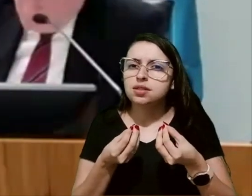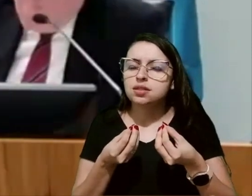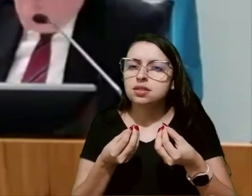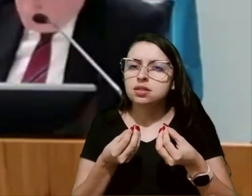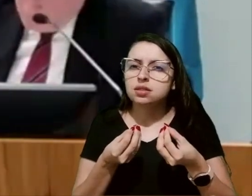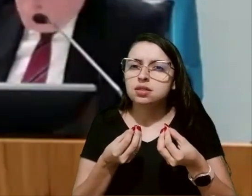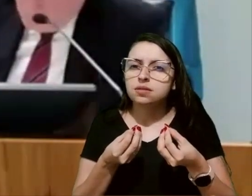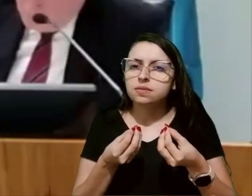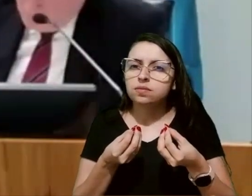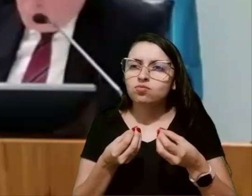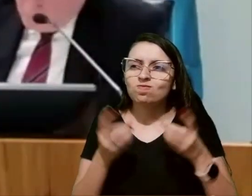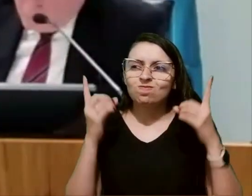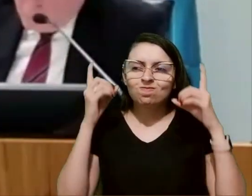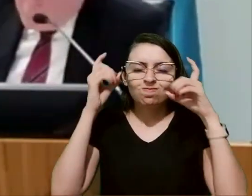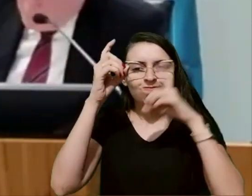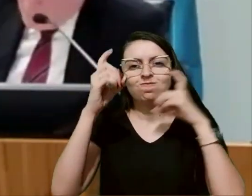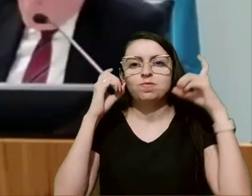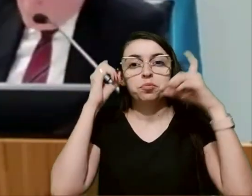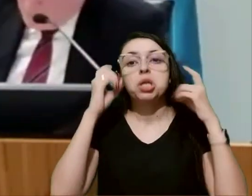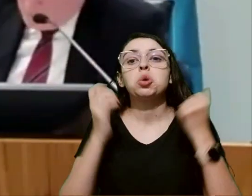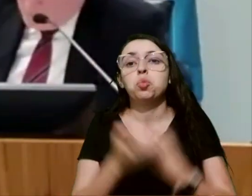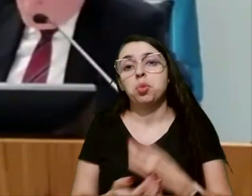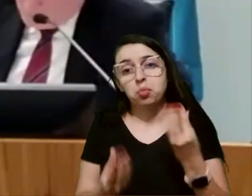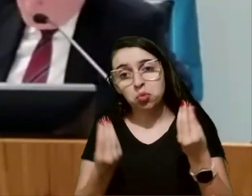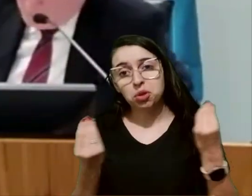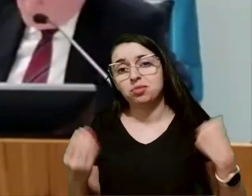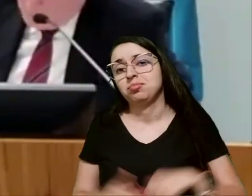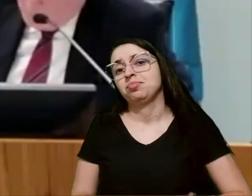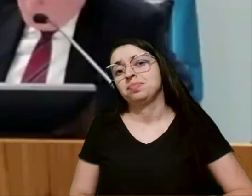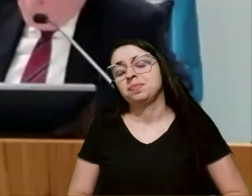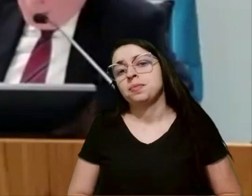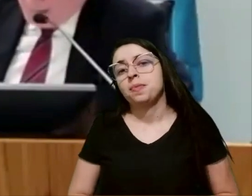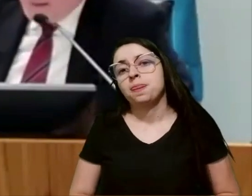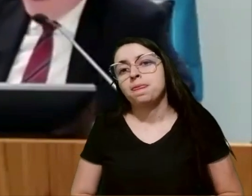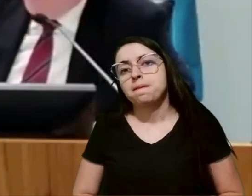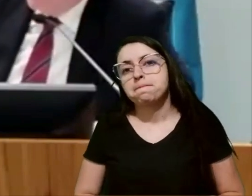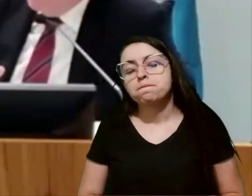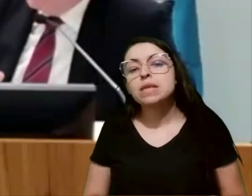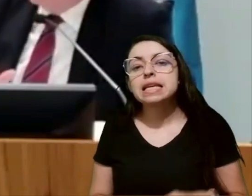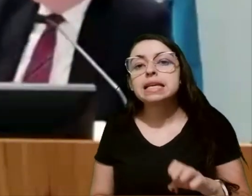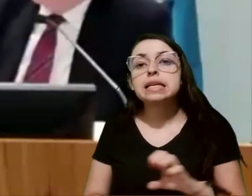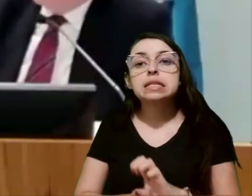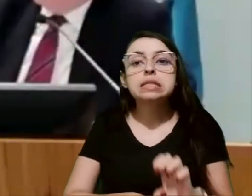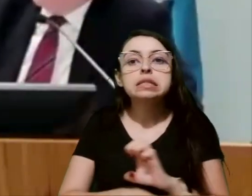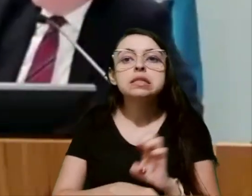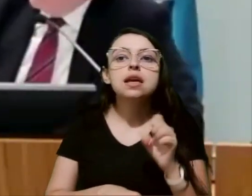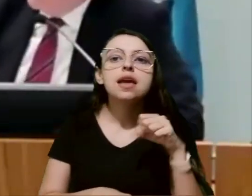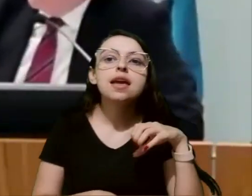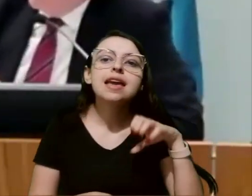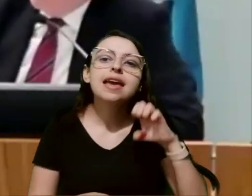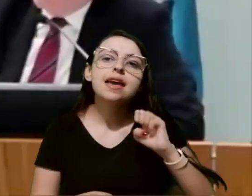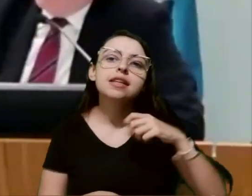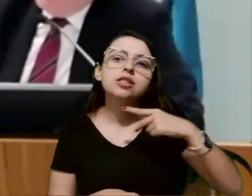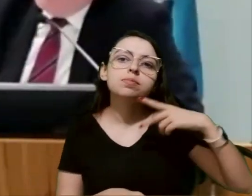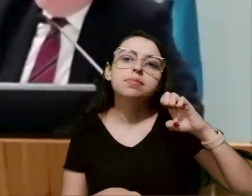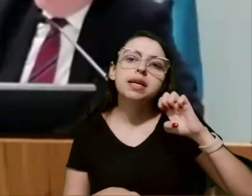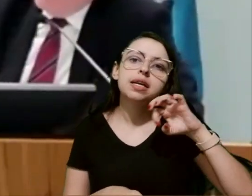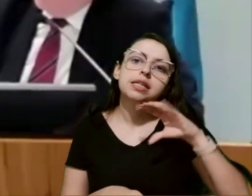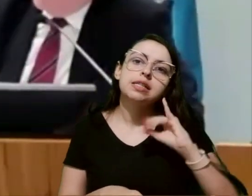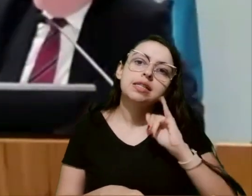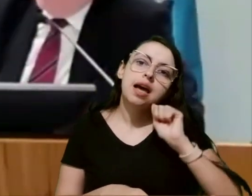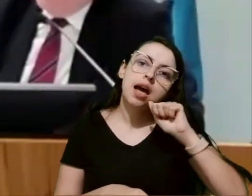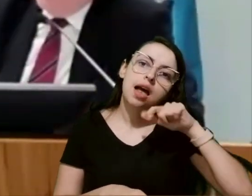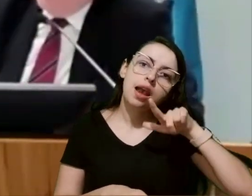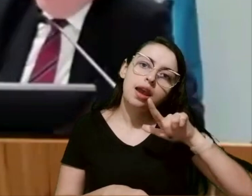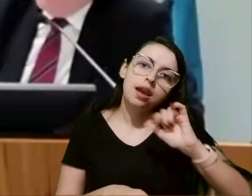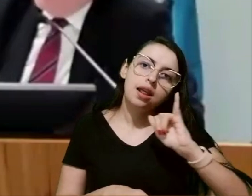enfim, que me preocupa bastante. E quanto à especialização, outro ponto para eu